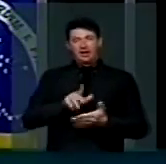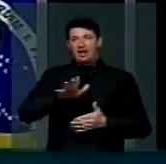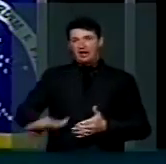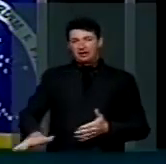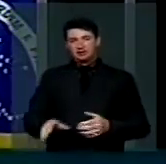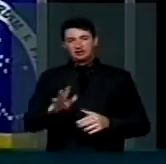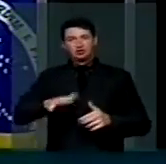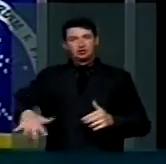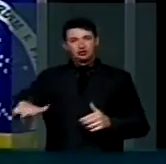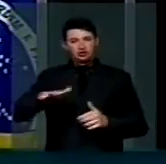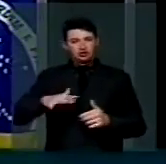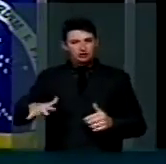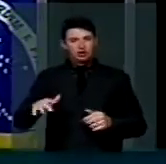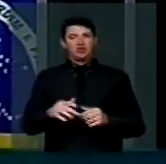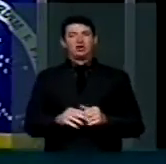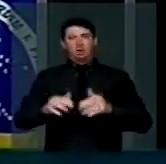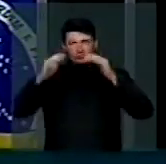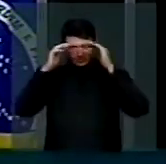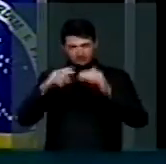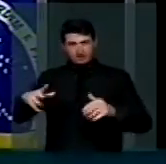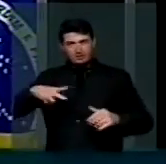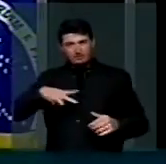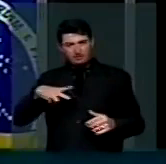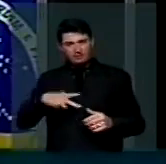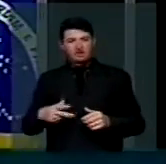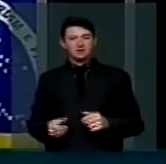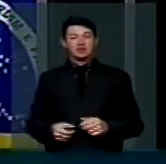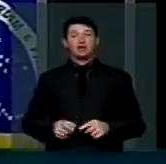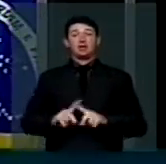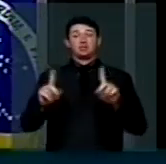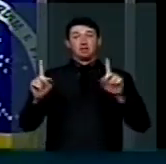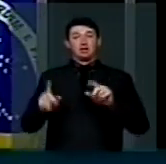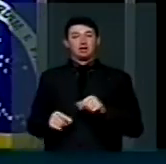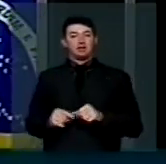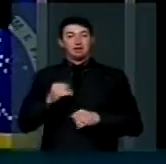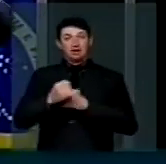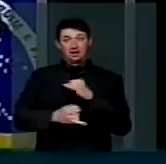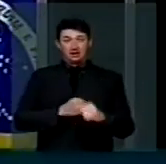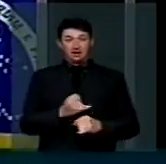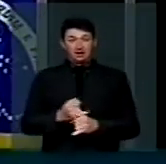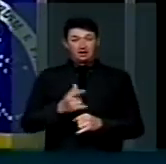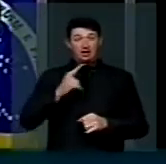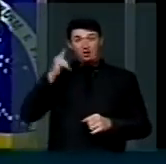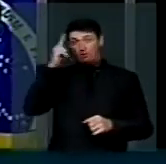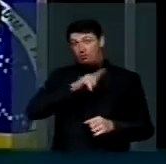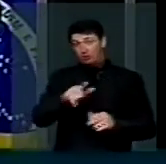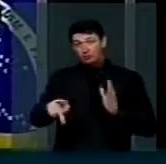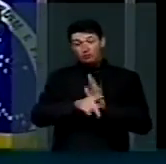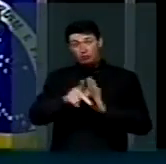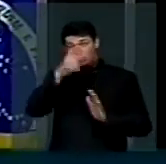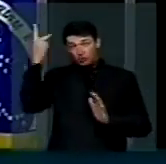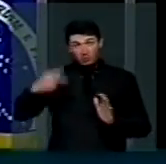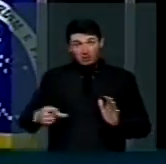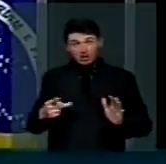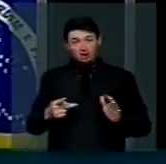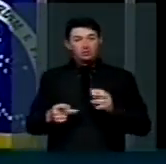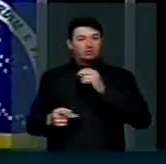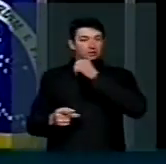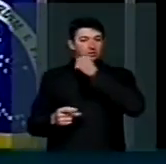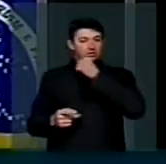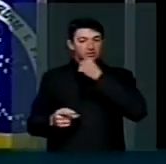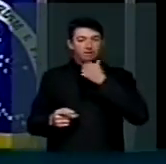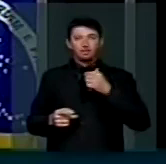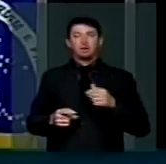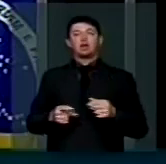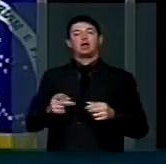da universalidade, do respeito à privacidade, e que esta internet, que já é uma conquista da humanidade, né, ela não